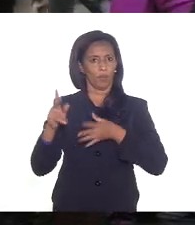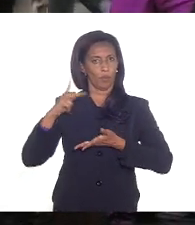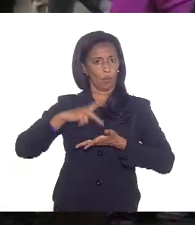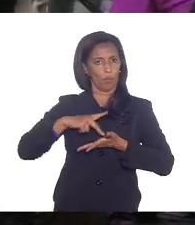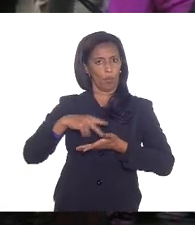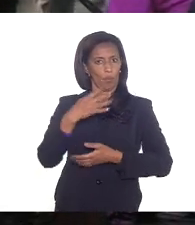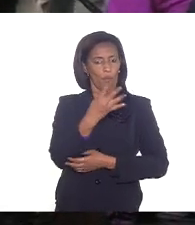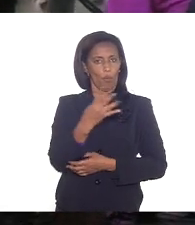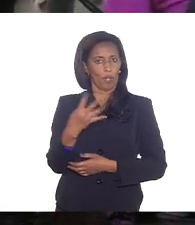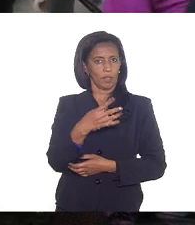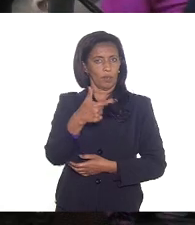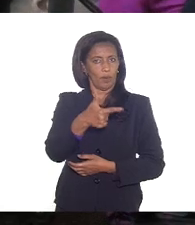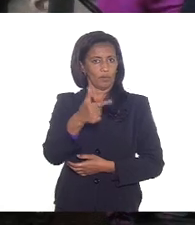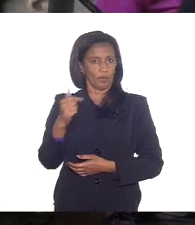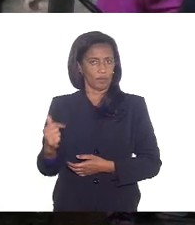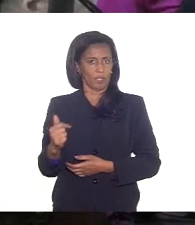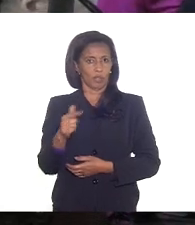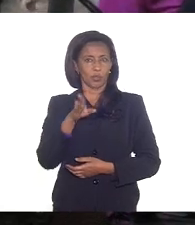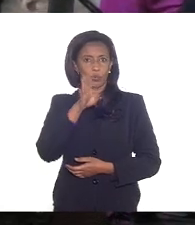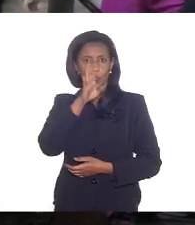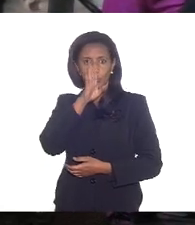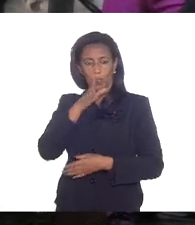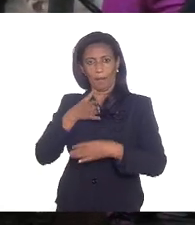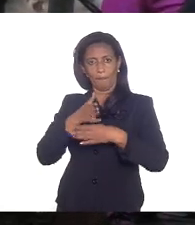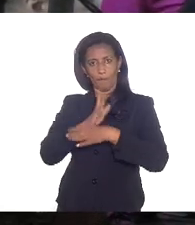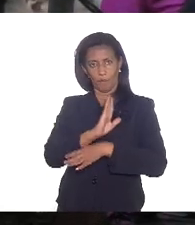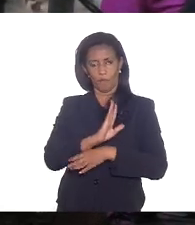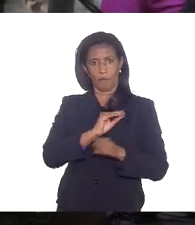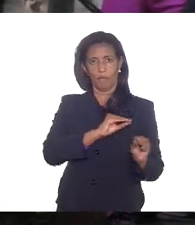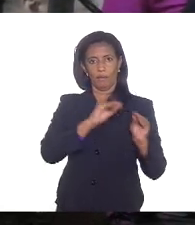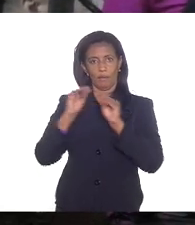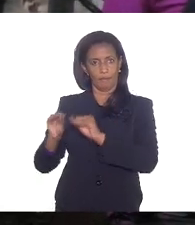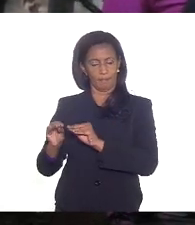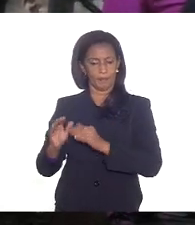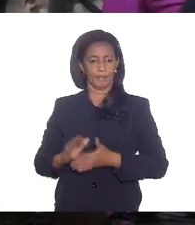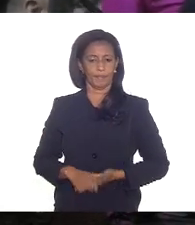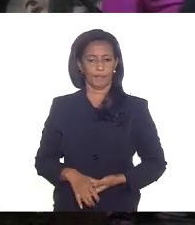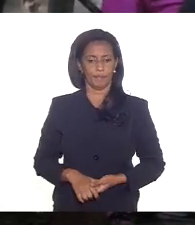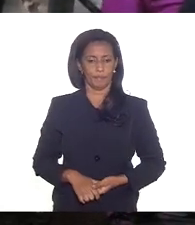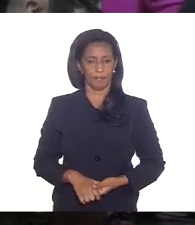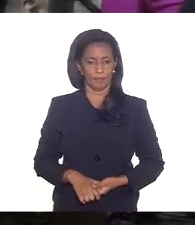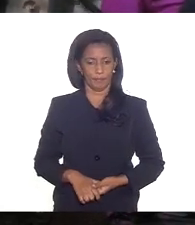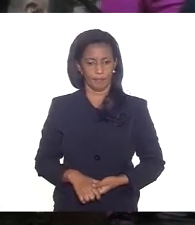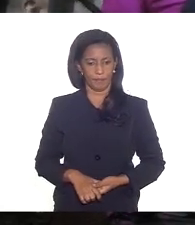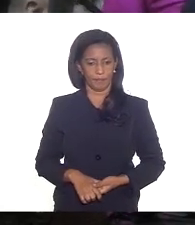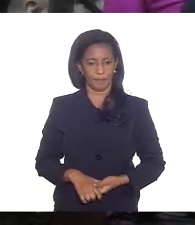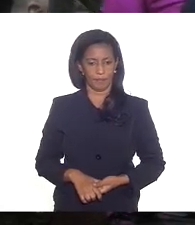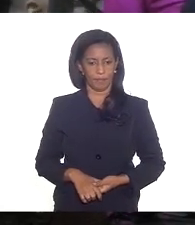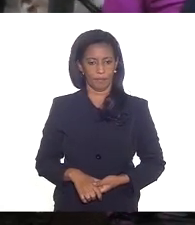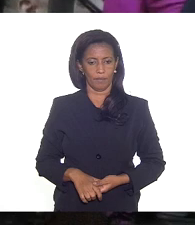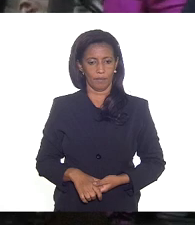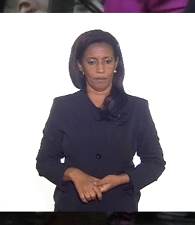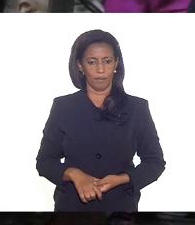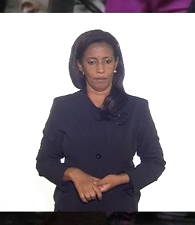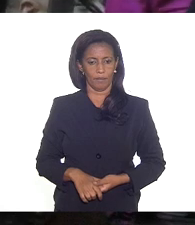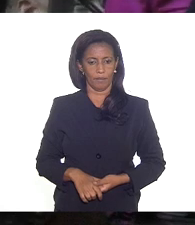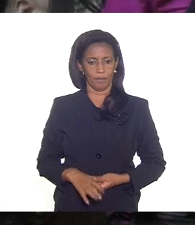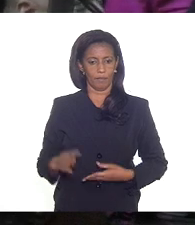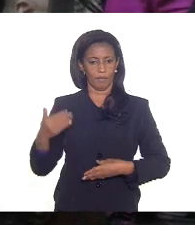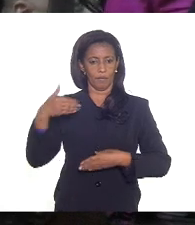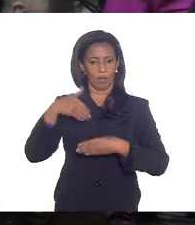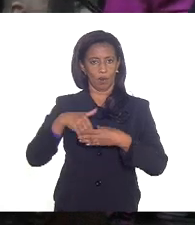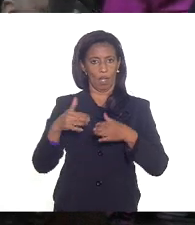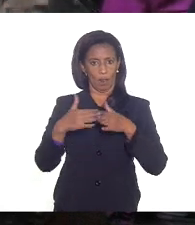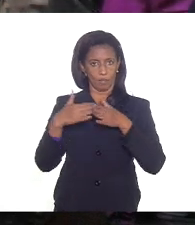44 27212 que aprova resolução aprovada vai autógrafo 1 e com o voto